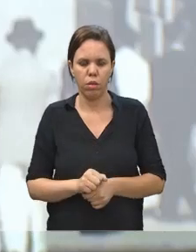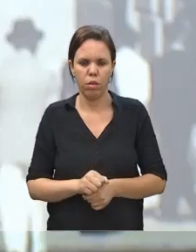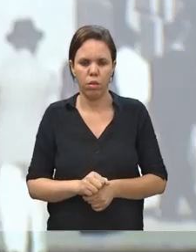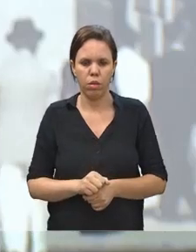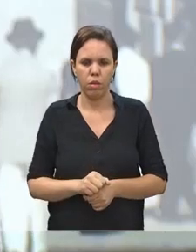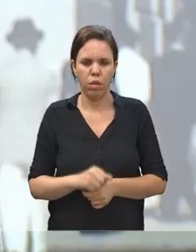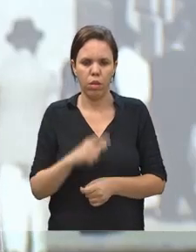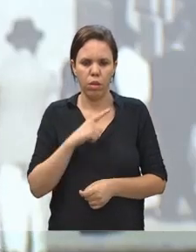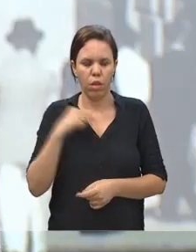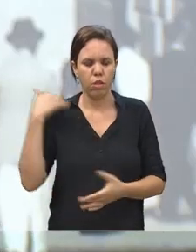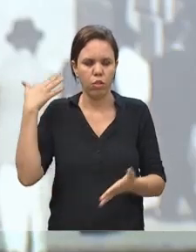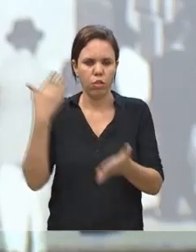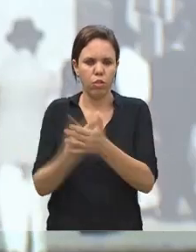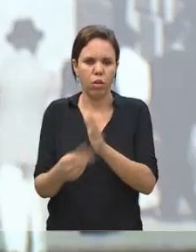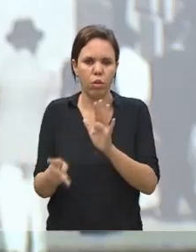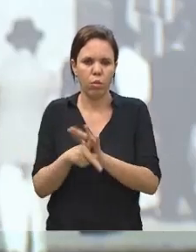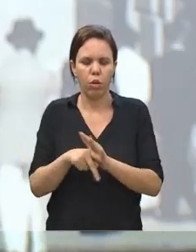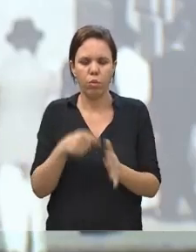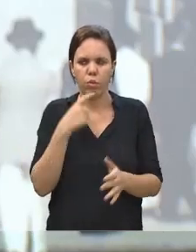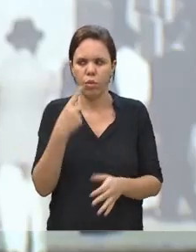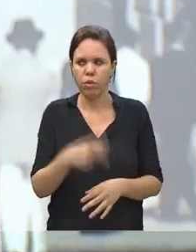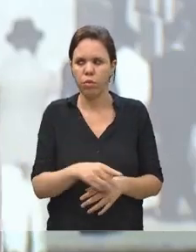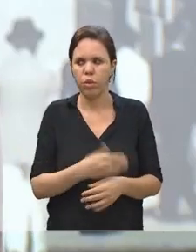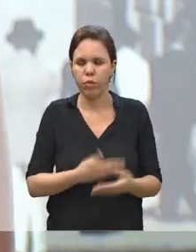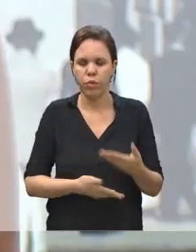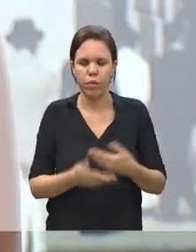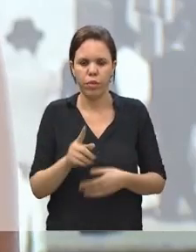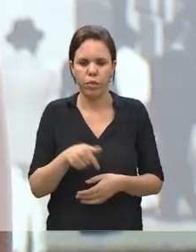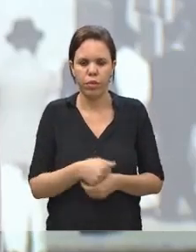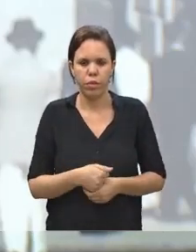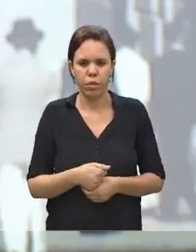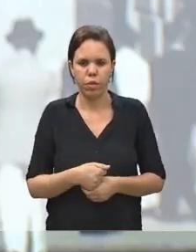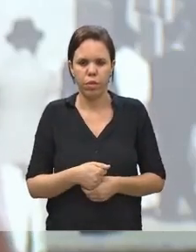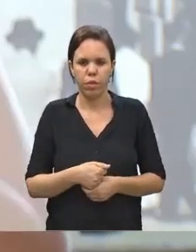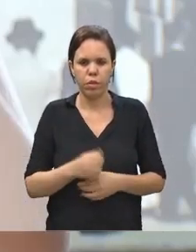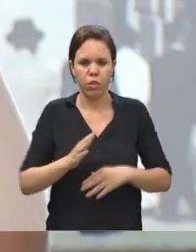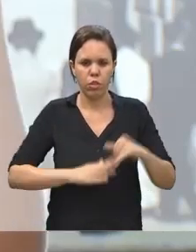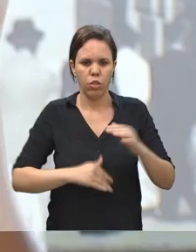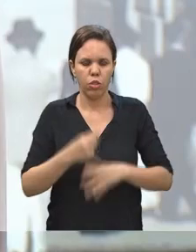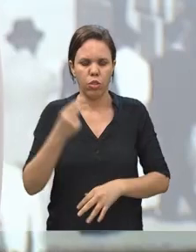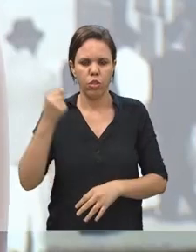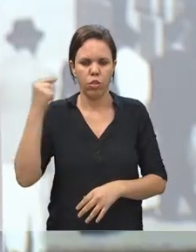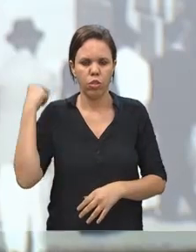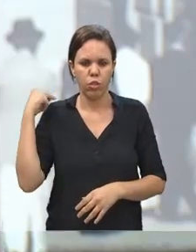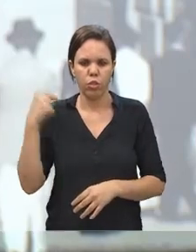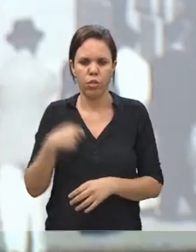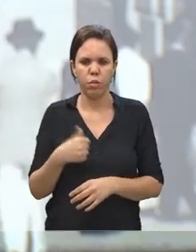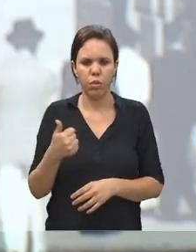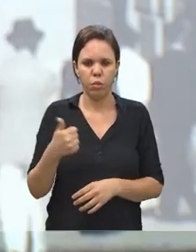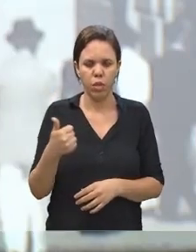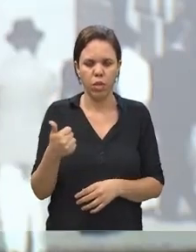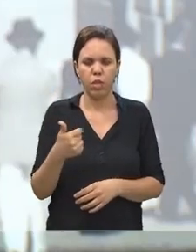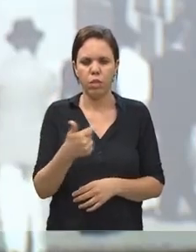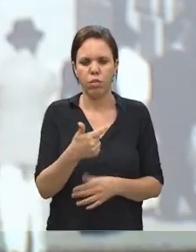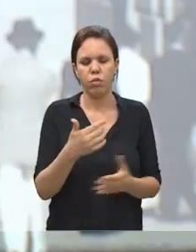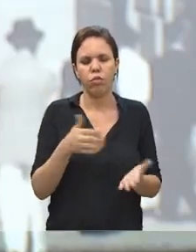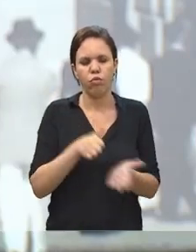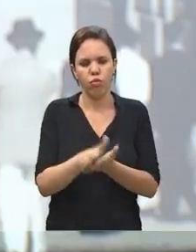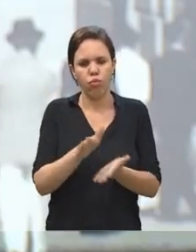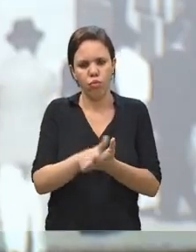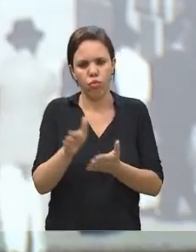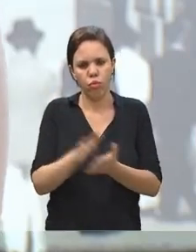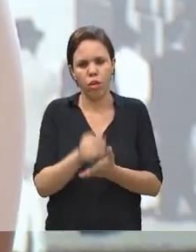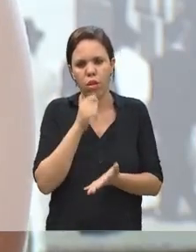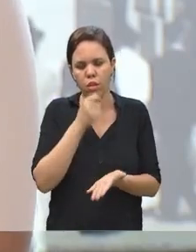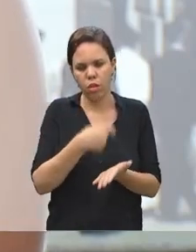né? Tem um símbolo histórico mesmo envolvendo isso. Obras de editoras muito antigas, primeira edição, às vezes, sabe?